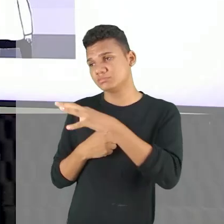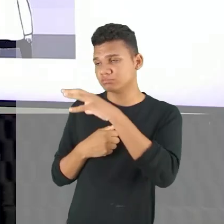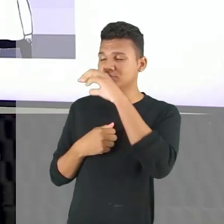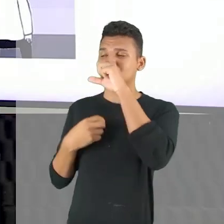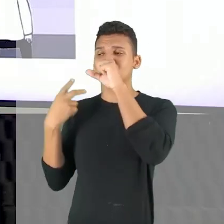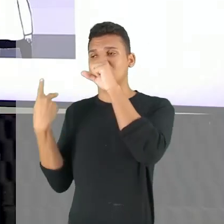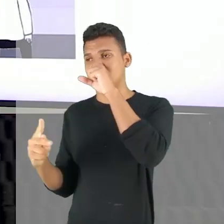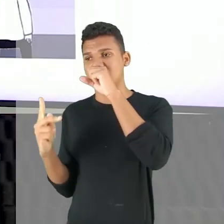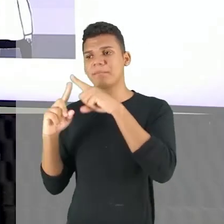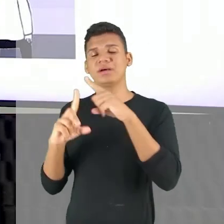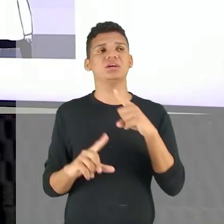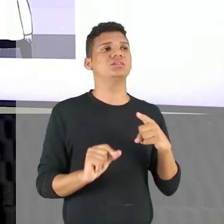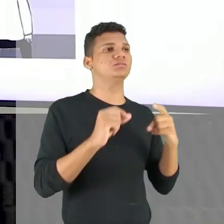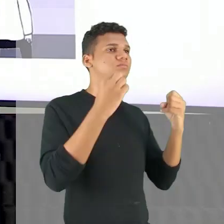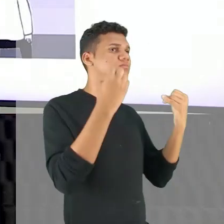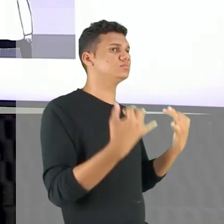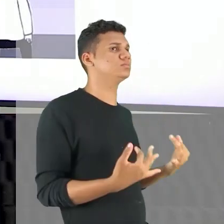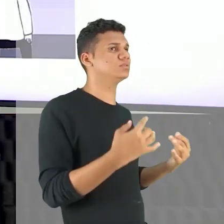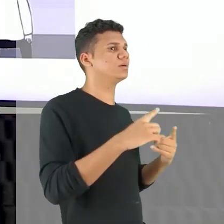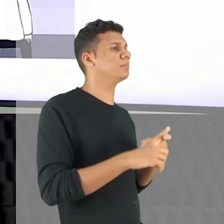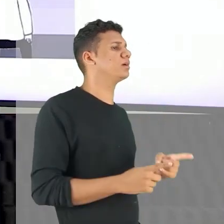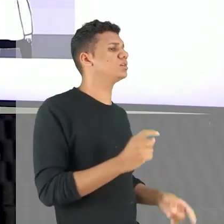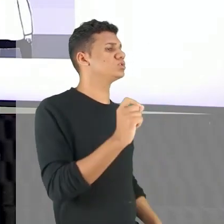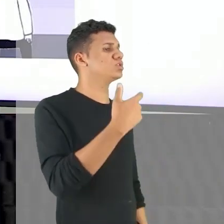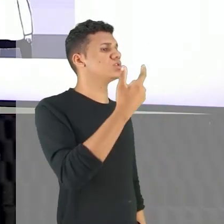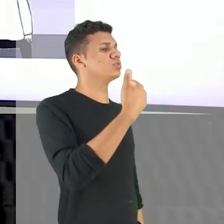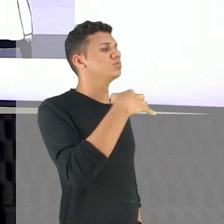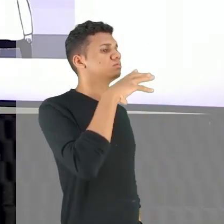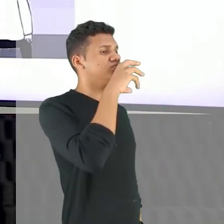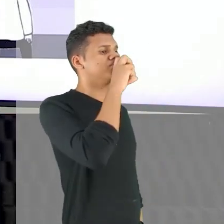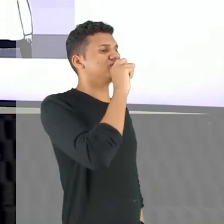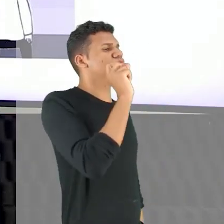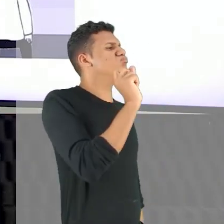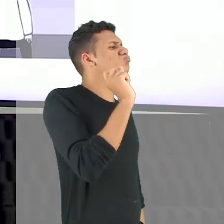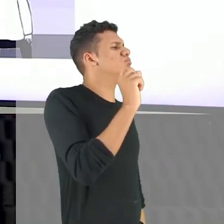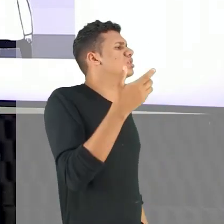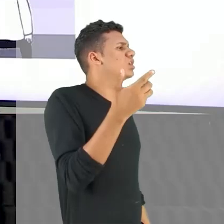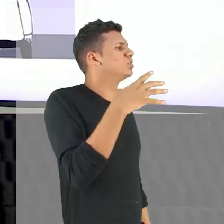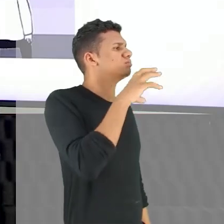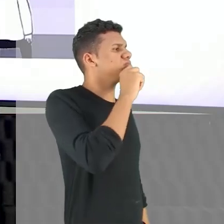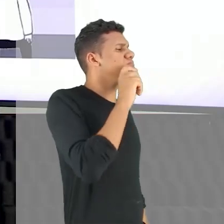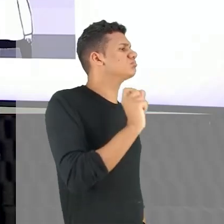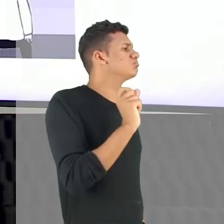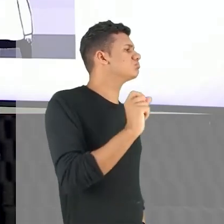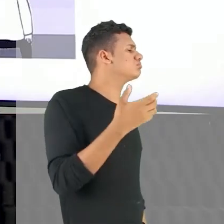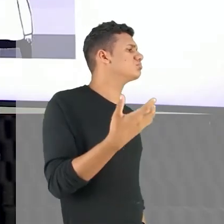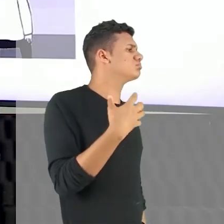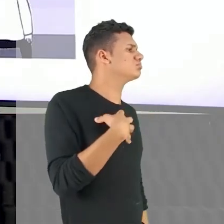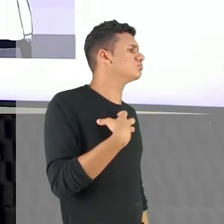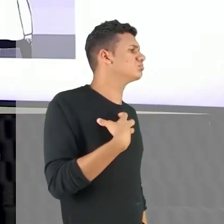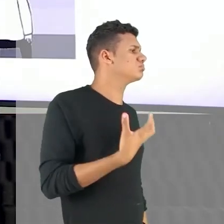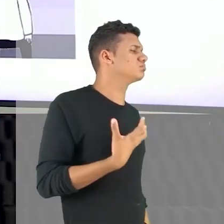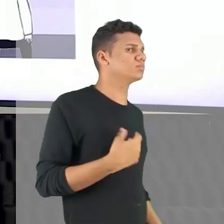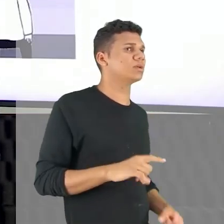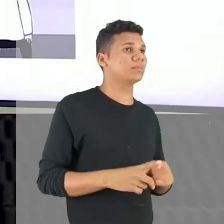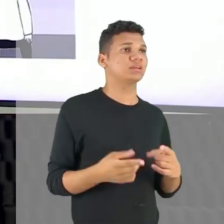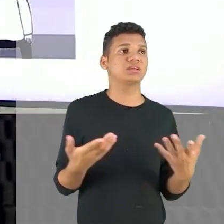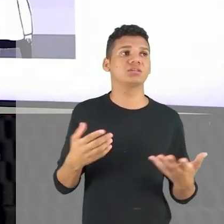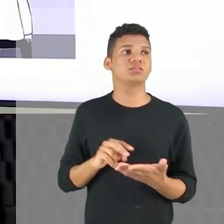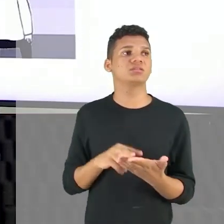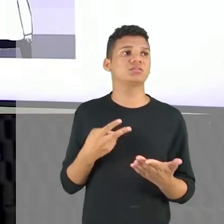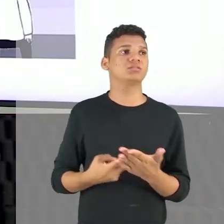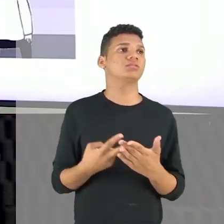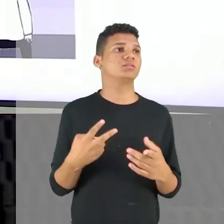diz, e eu cheiro a quê? Aí ela fala uma outra palavra que é também resposta para uma outra questão. Por isso que eu não vou traduzir. Ela